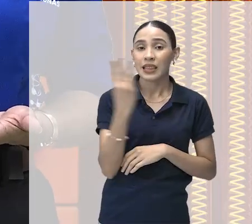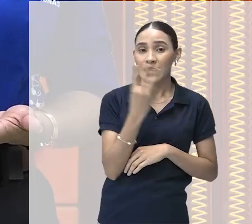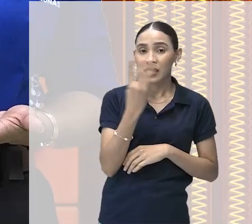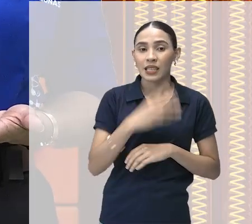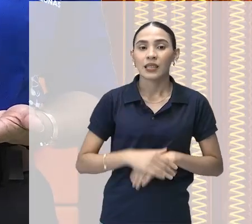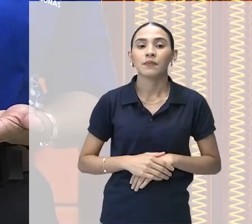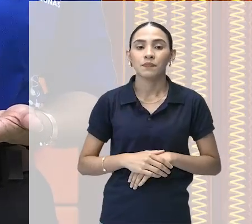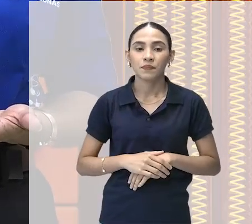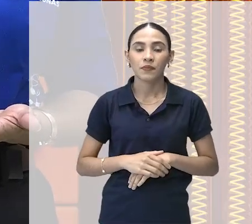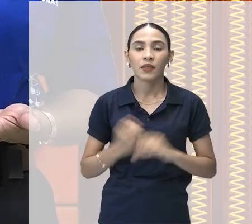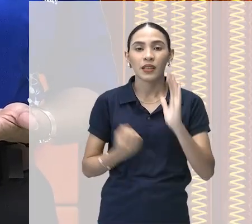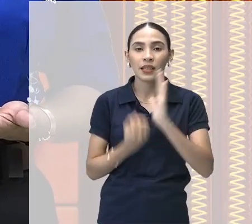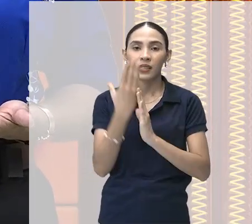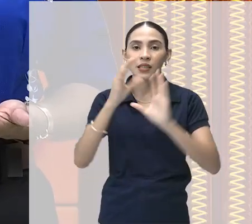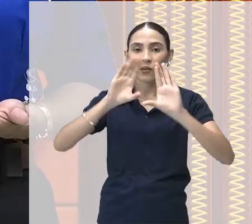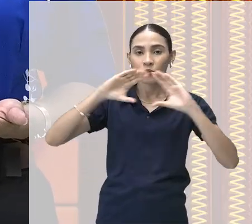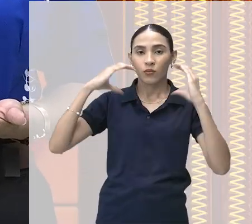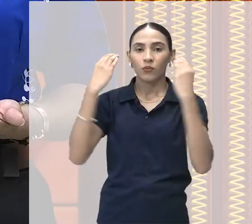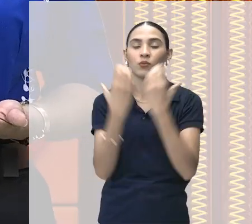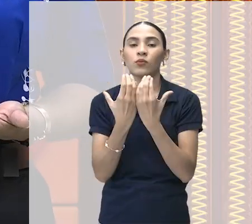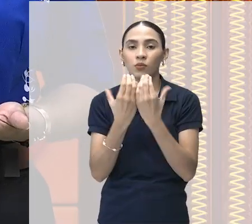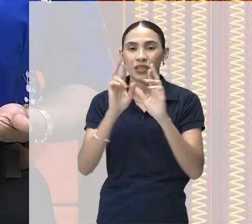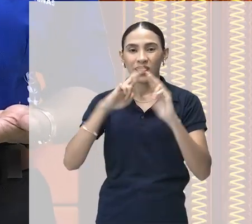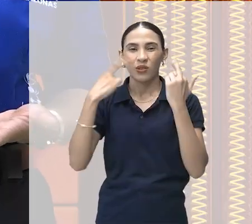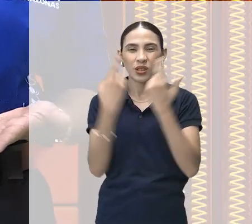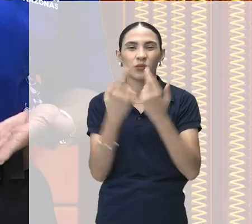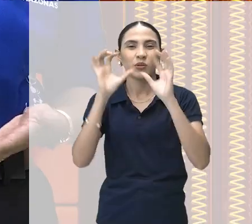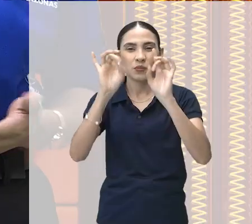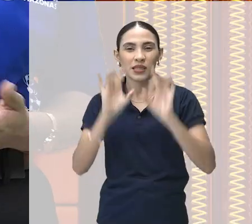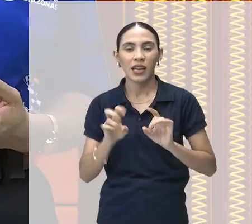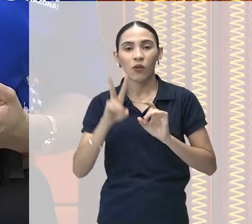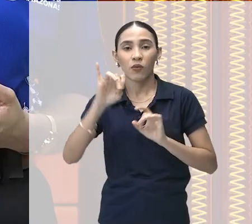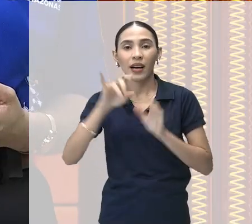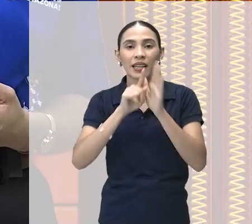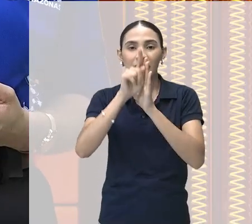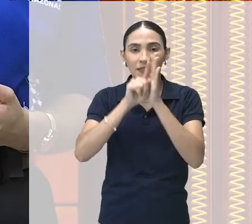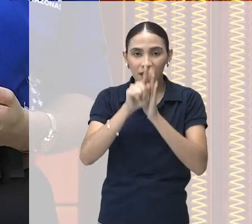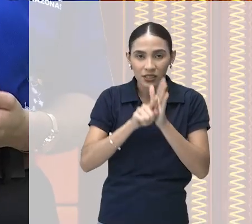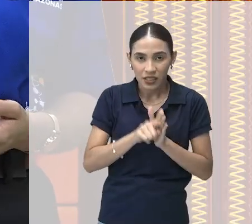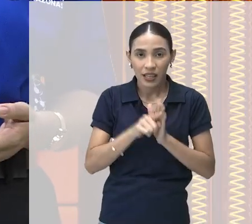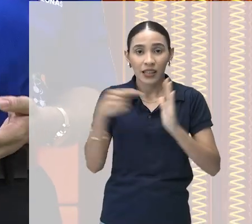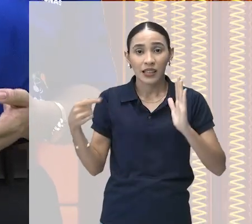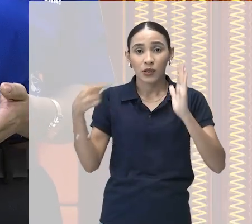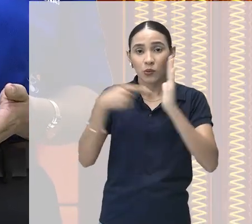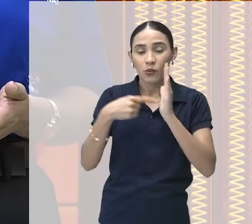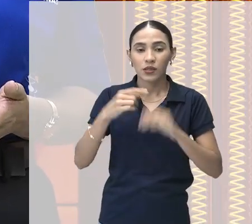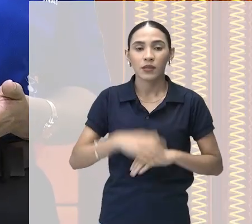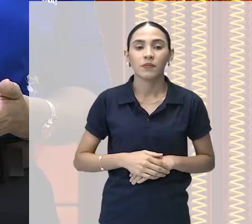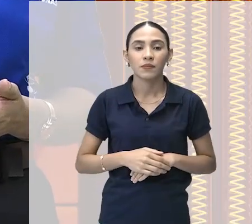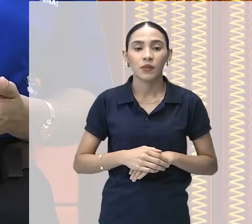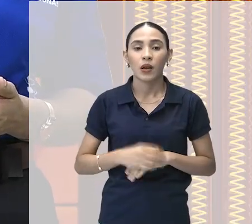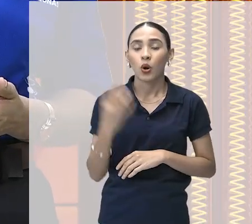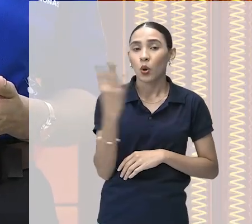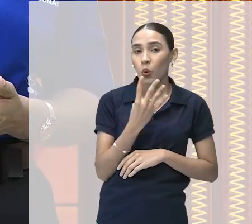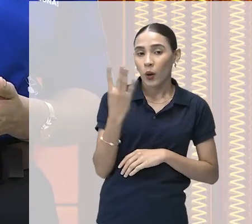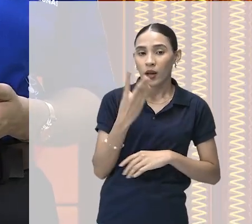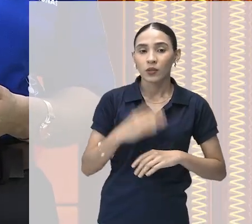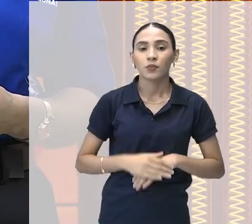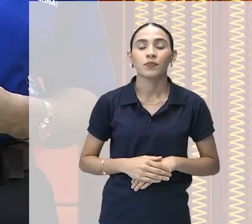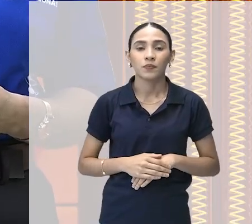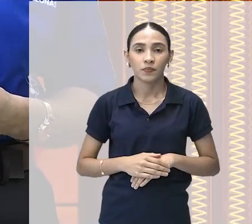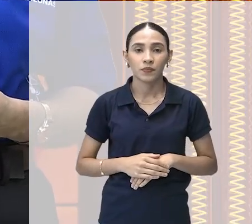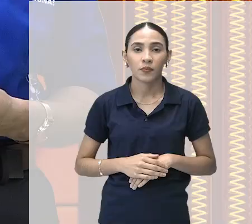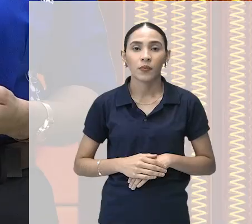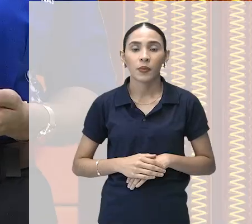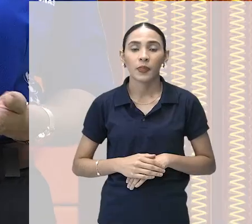terceira é a formação da comissão especial que vai investigar essa denúncia. A quarta etapa, né, o